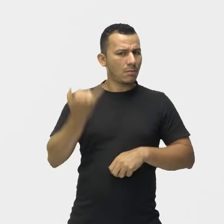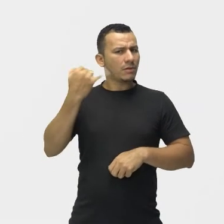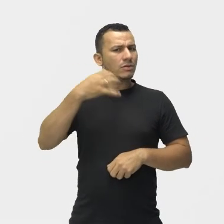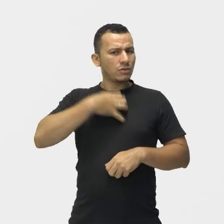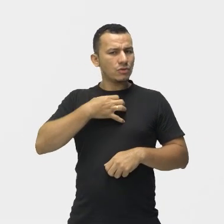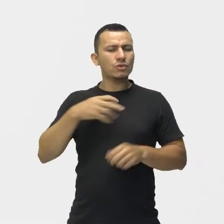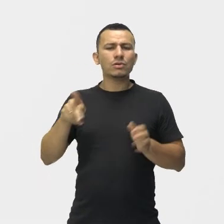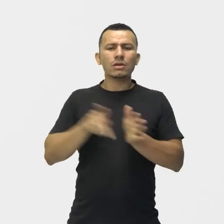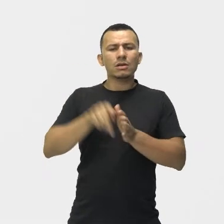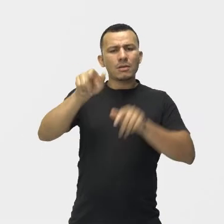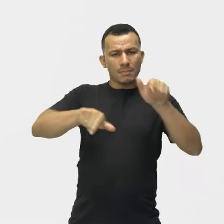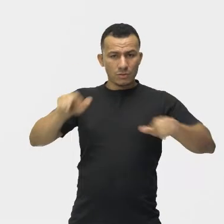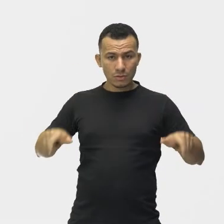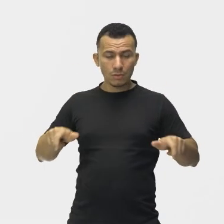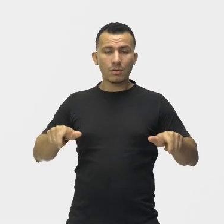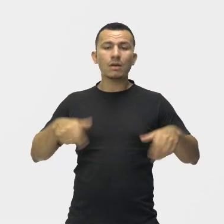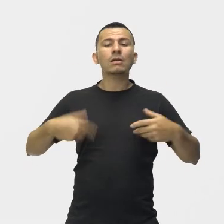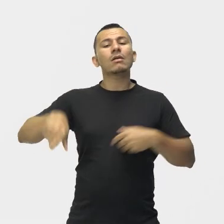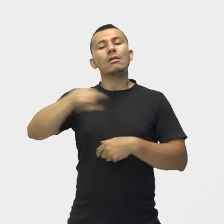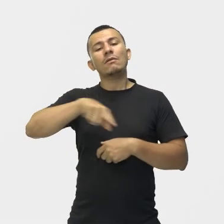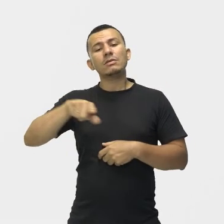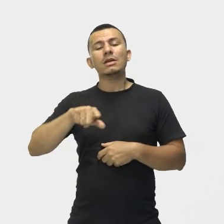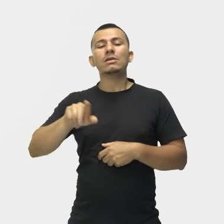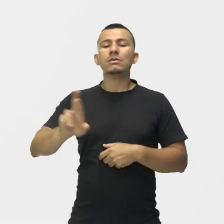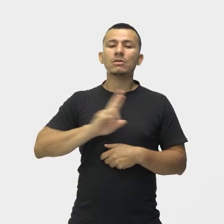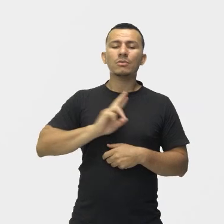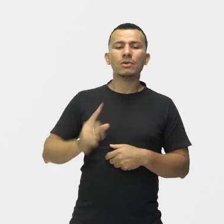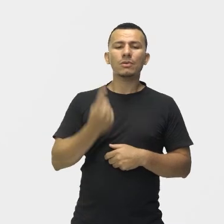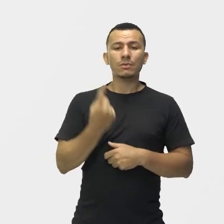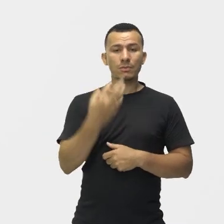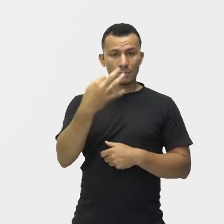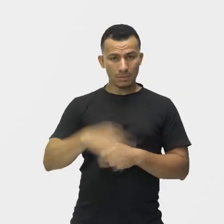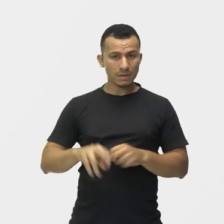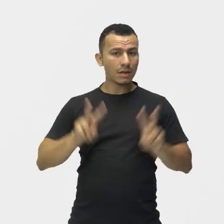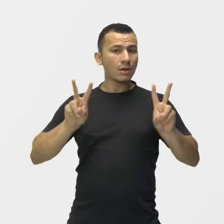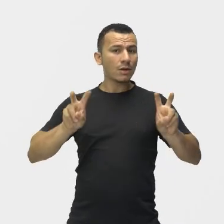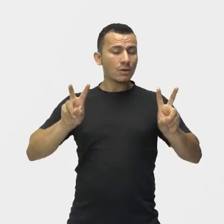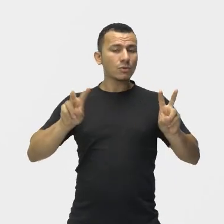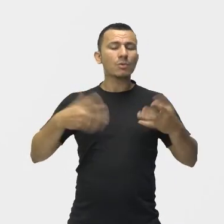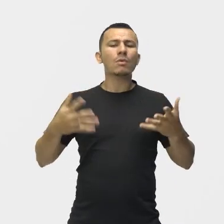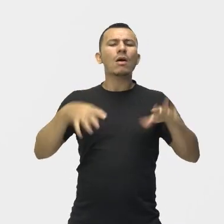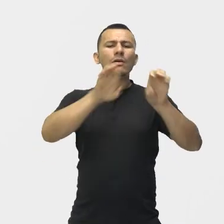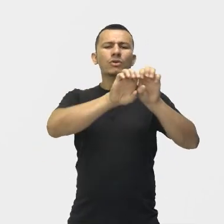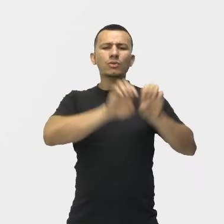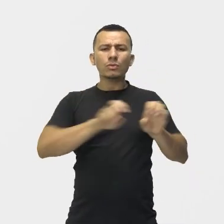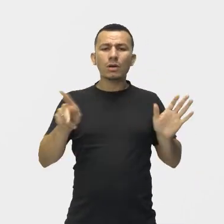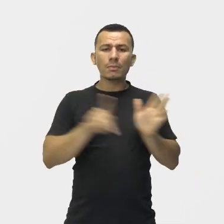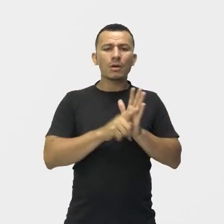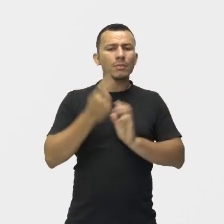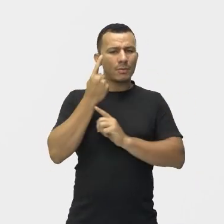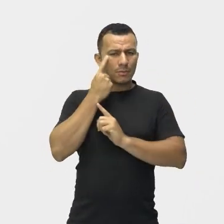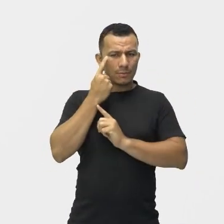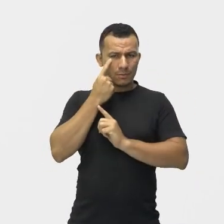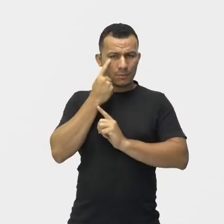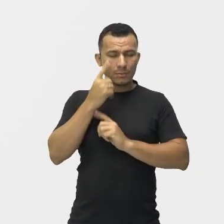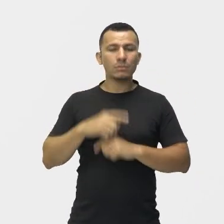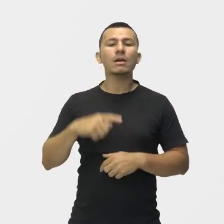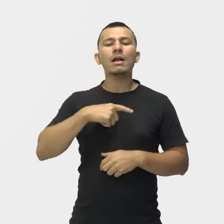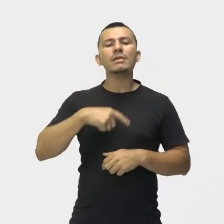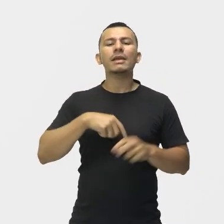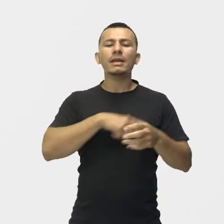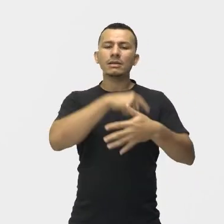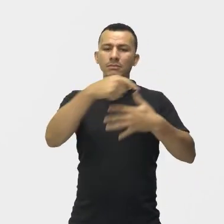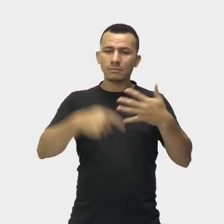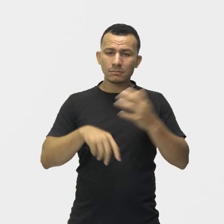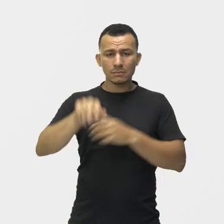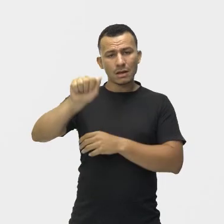importantes para o homem. E aí vocês vão ter que assinalar a alternativa correta sobre a estrutura do olho humano, tá? E aí a gente tem 5